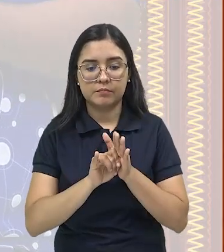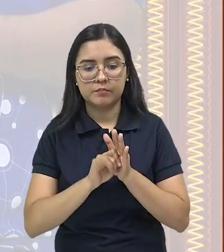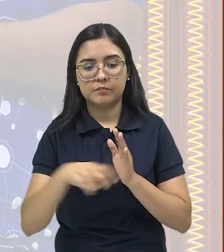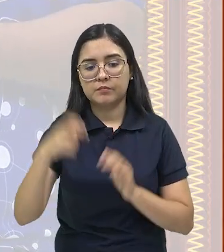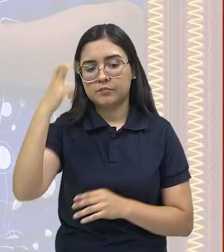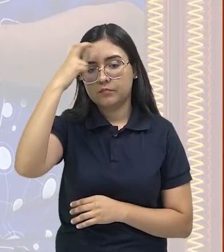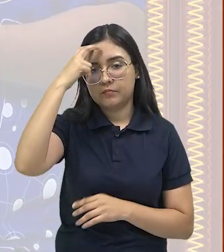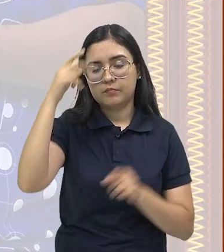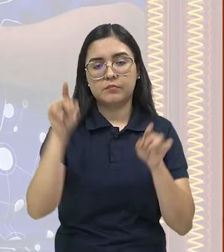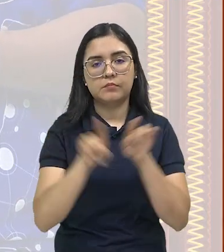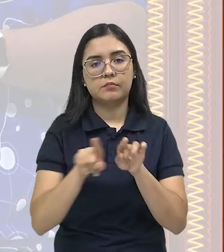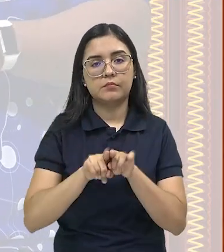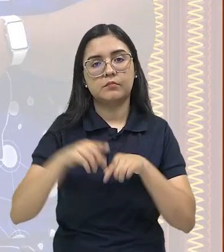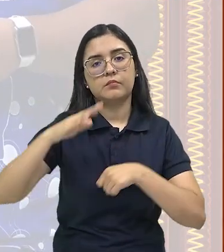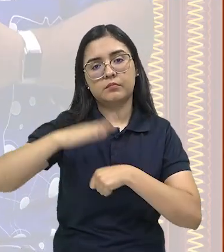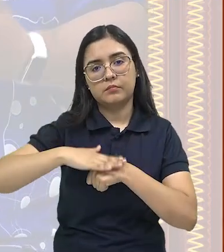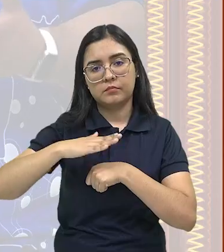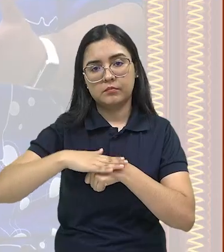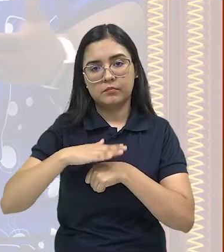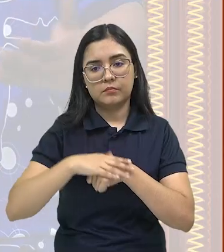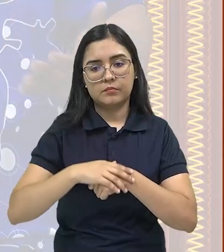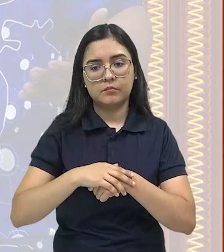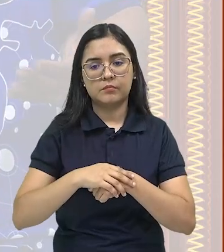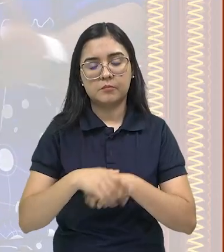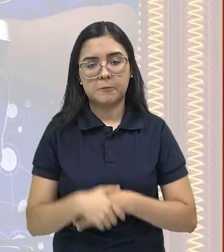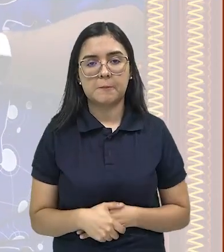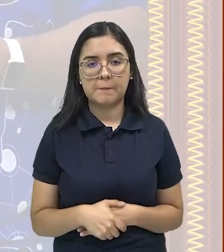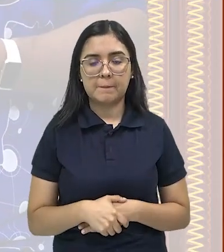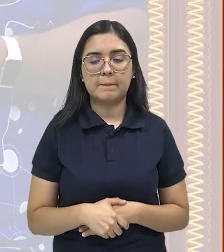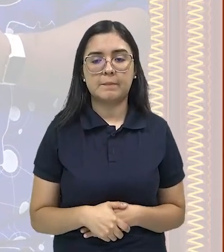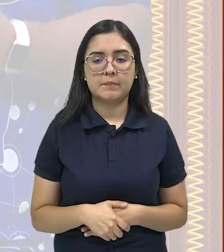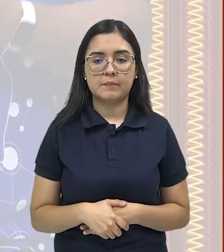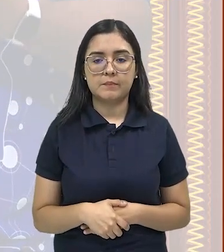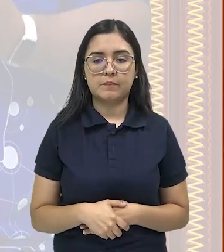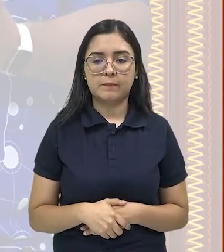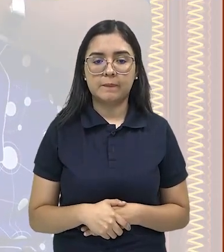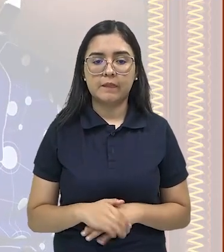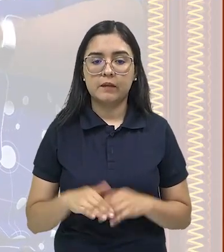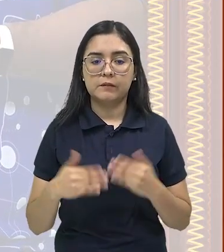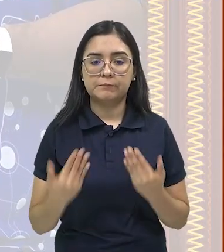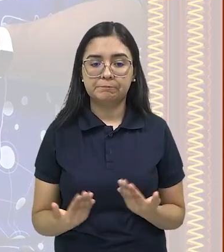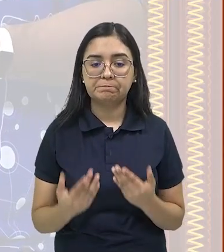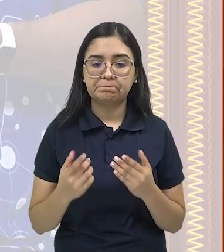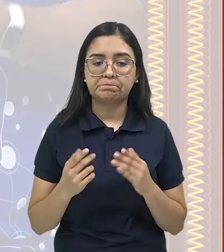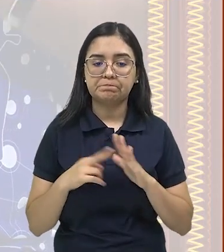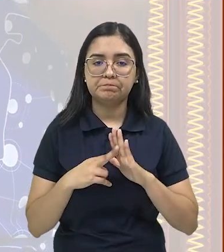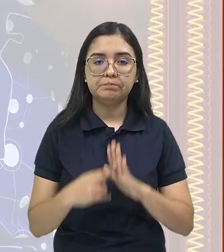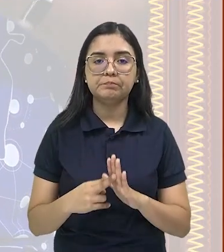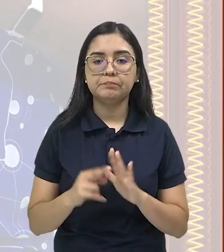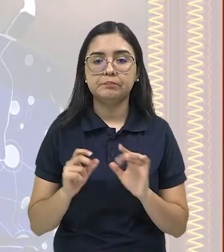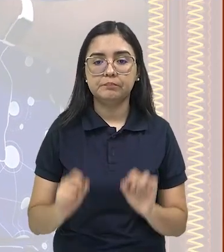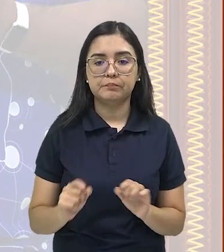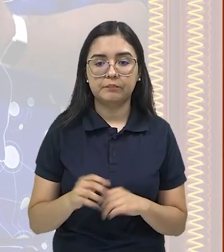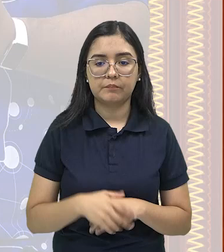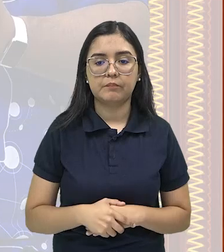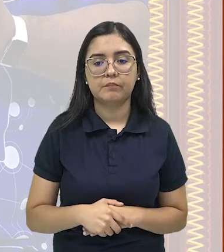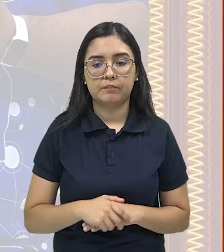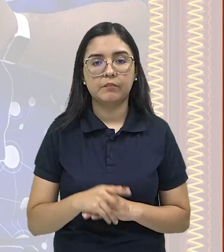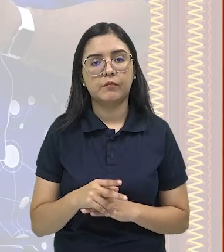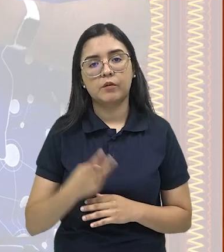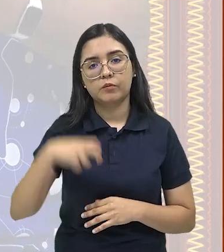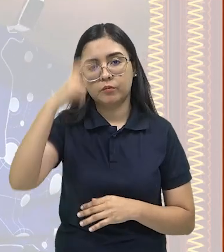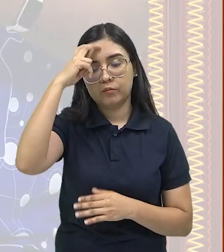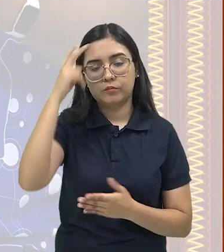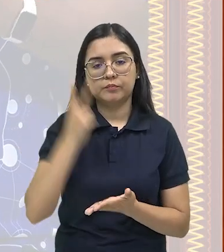e autonomia, ou seja, a manutenção da posse da terra por essas etnias representa manutenção de